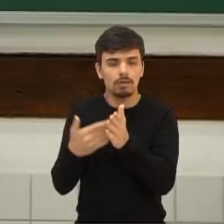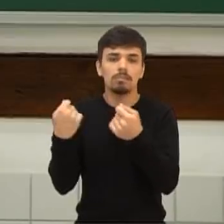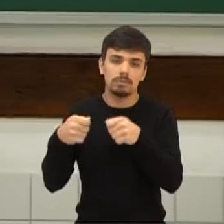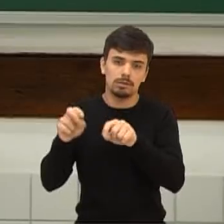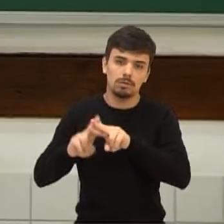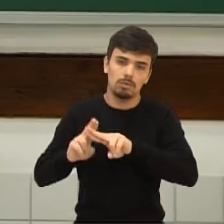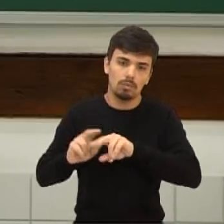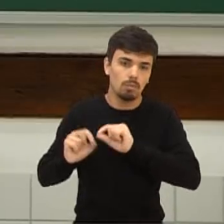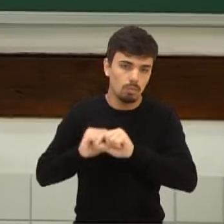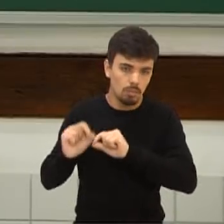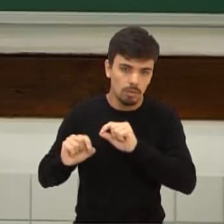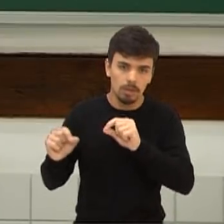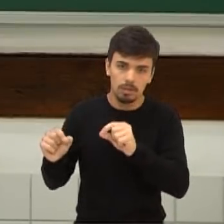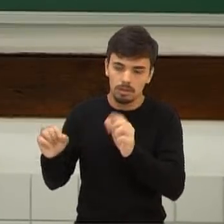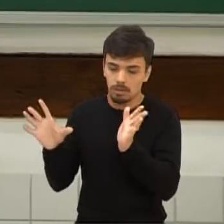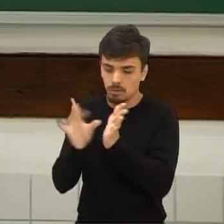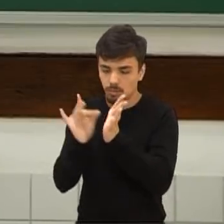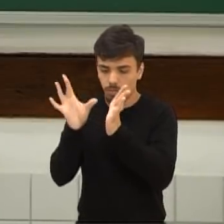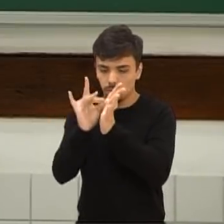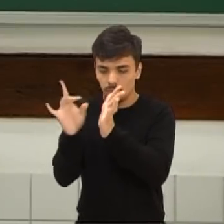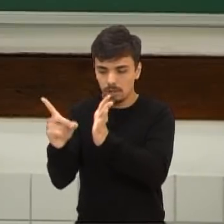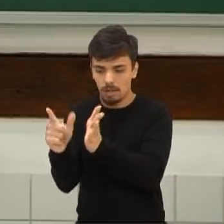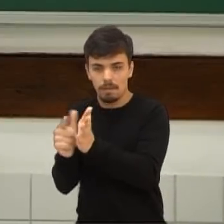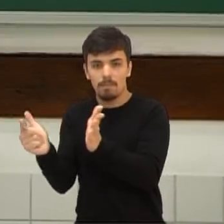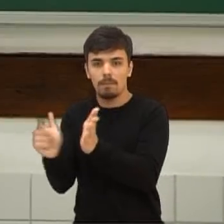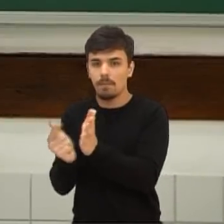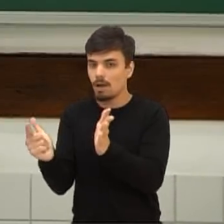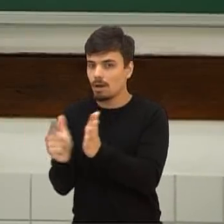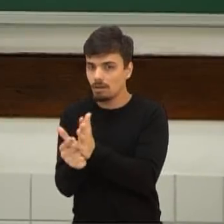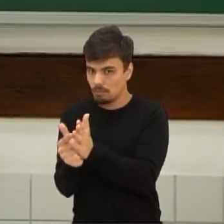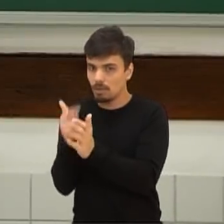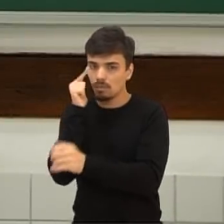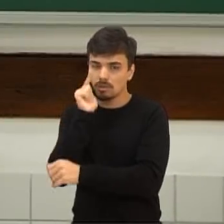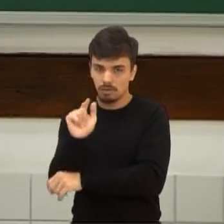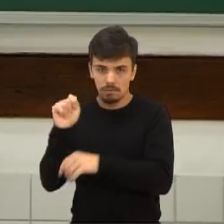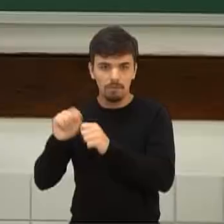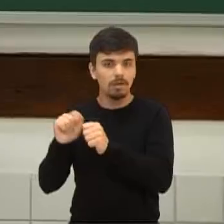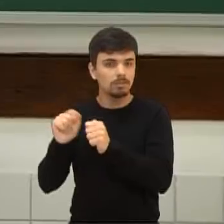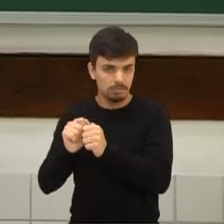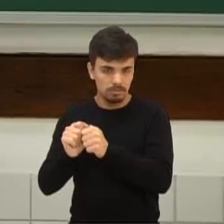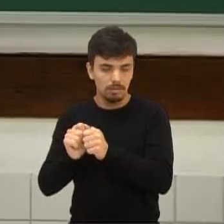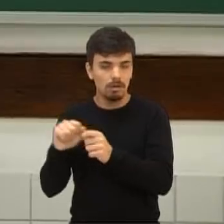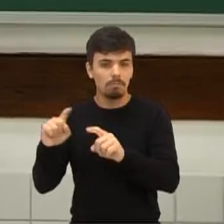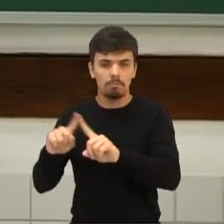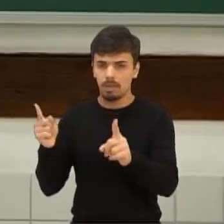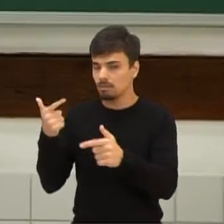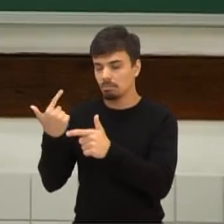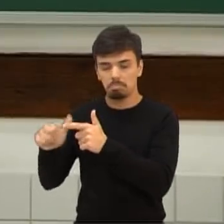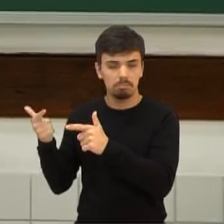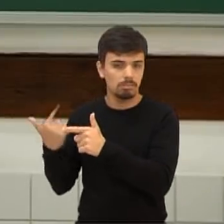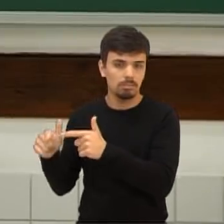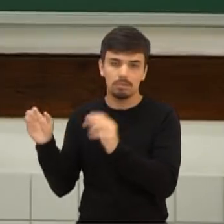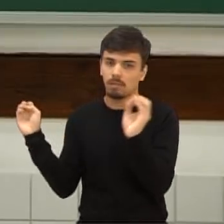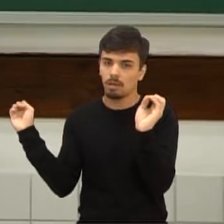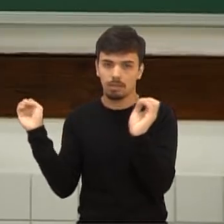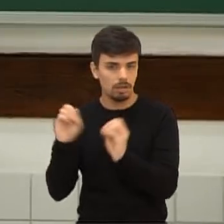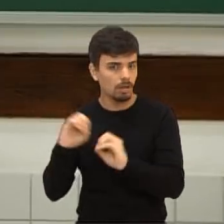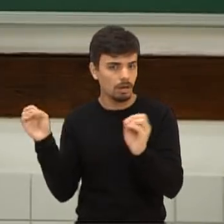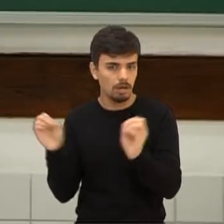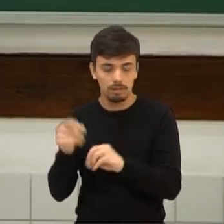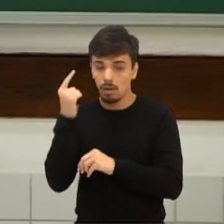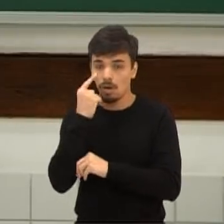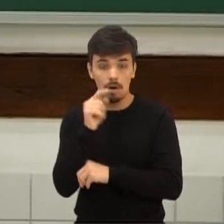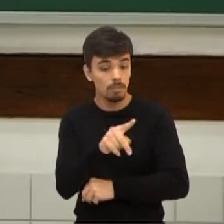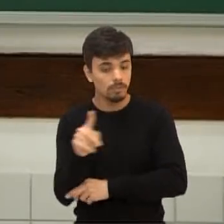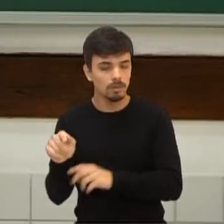precisado grudar várias folhas aqui para a gente conseguir fazer essa planificação. Mas não tem problema, olhem só. A prof